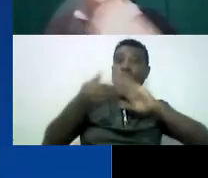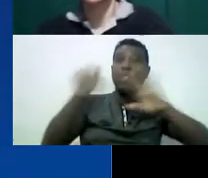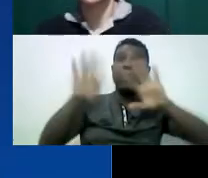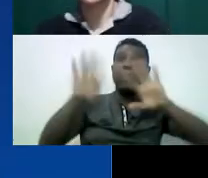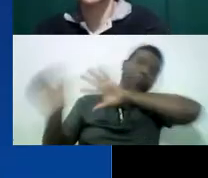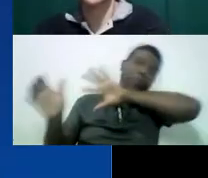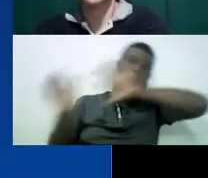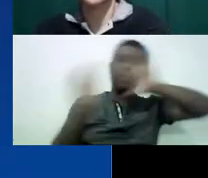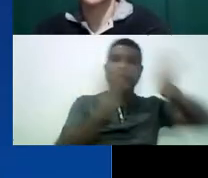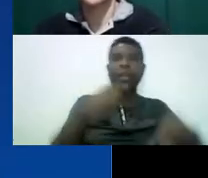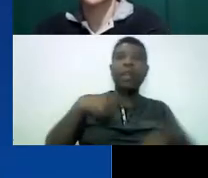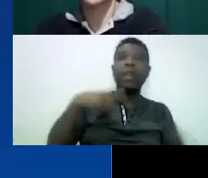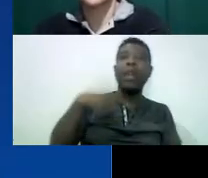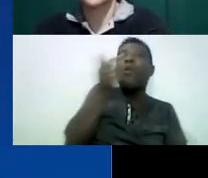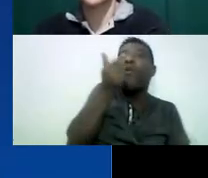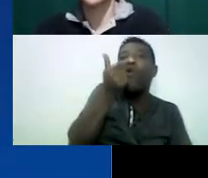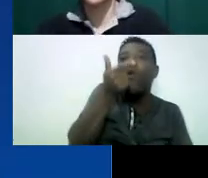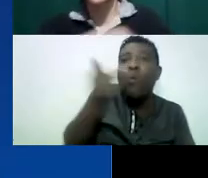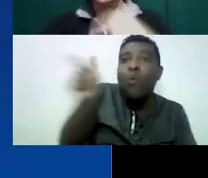ter esses músculos aqui, ó,